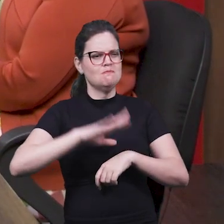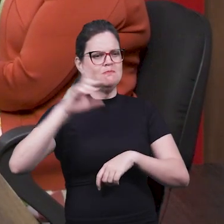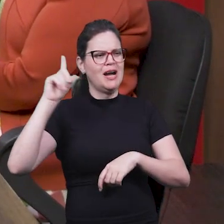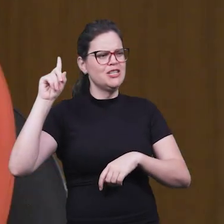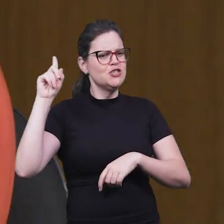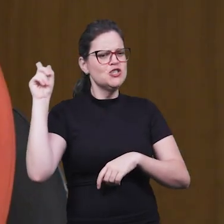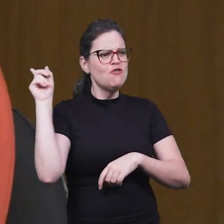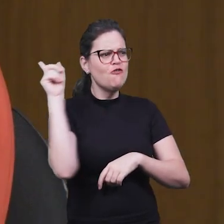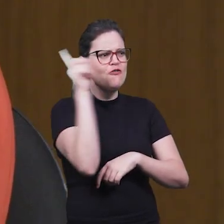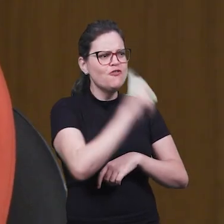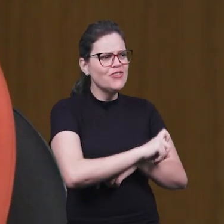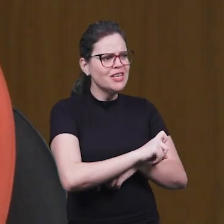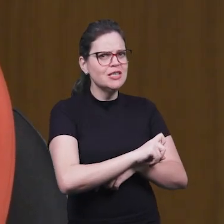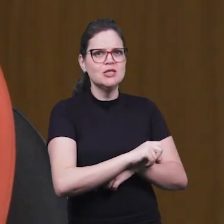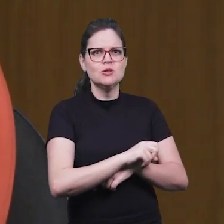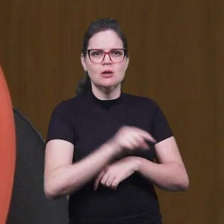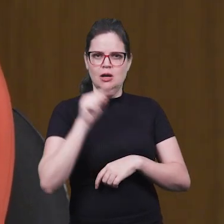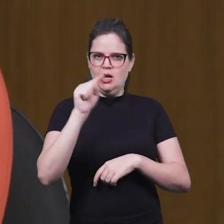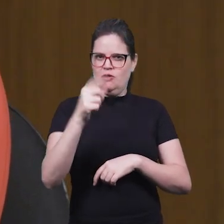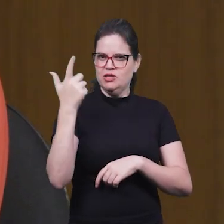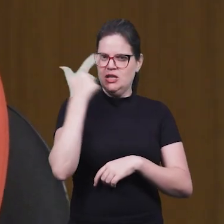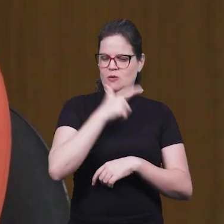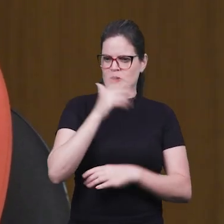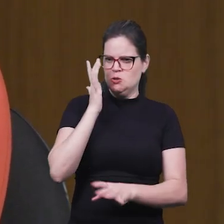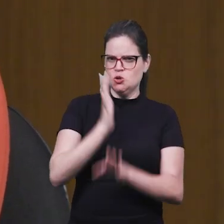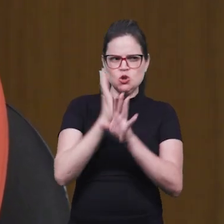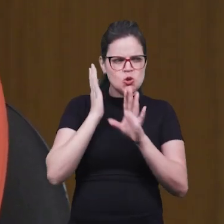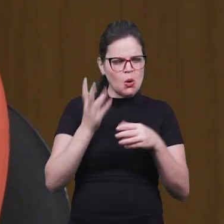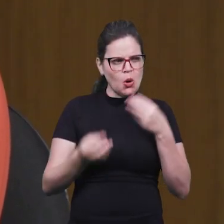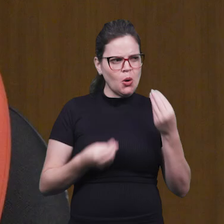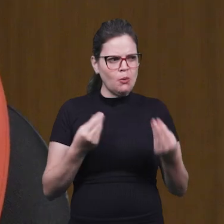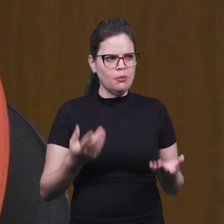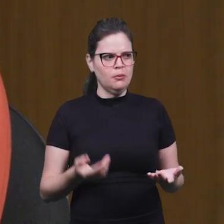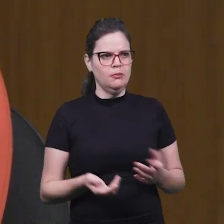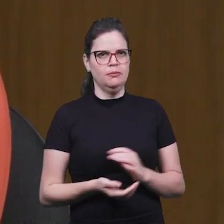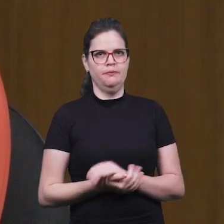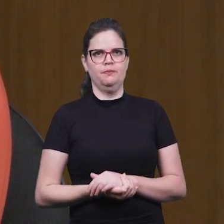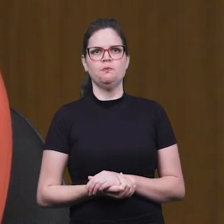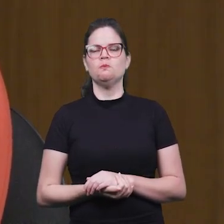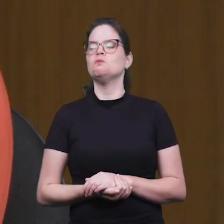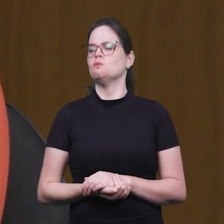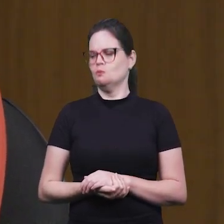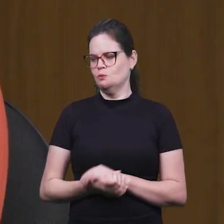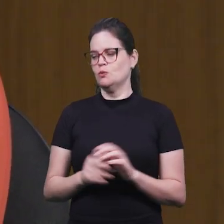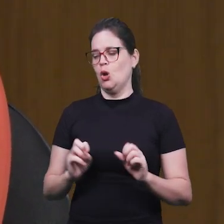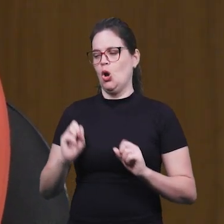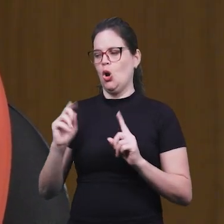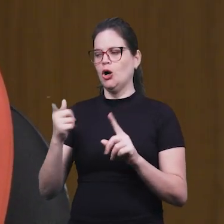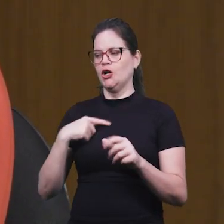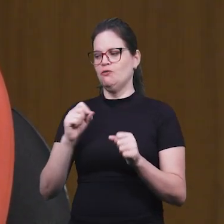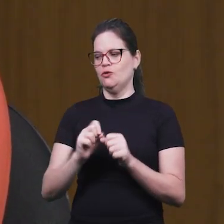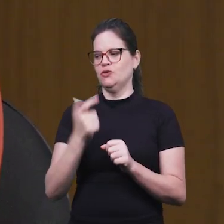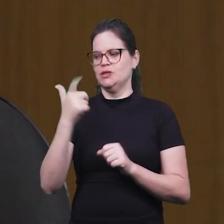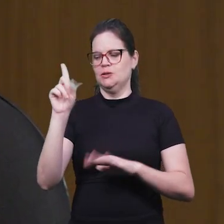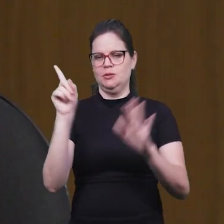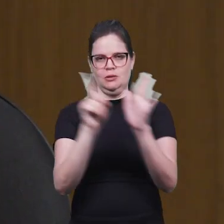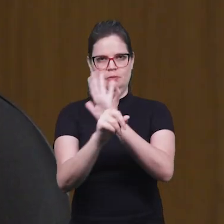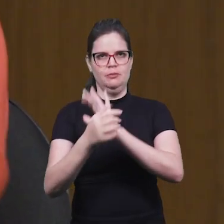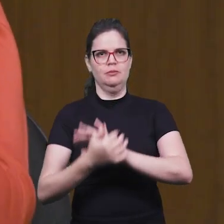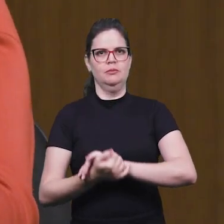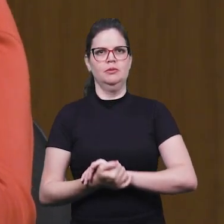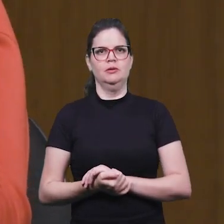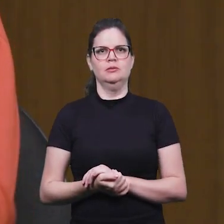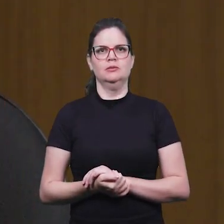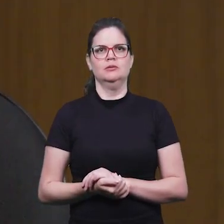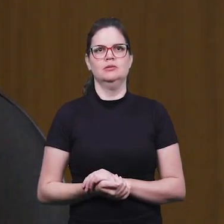de Camões, e a senhora descobriu? Tá bom, vou fazer outra pergunta. E fez outra pergunta, era a pergunta